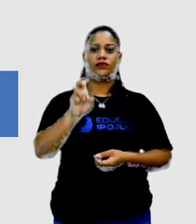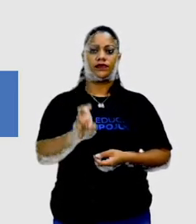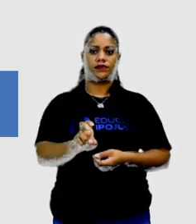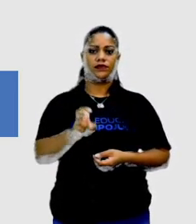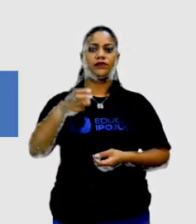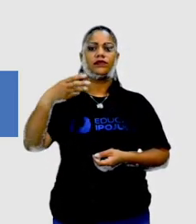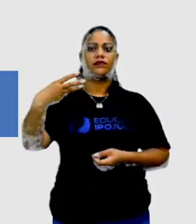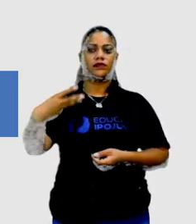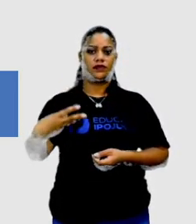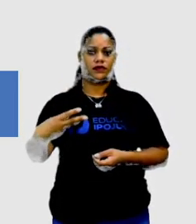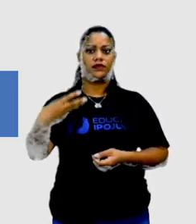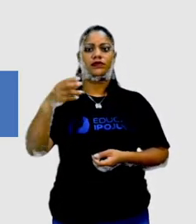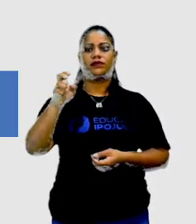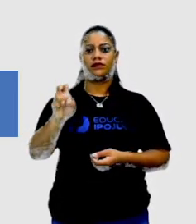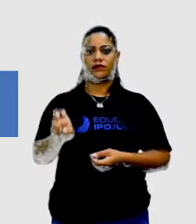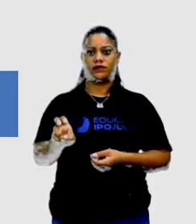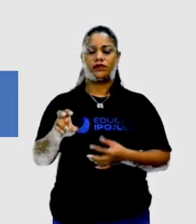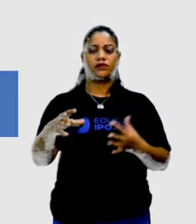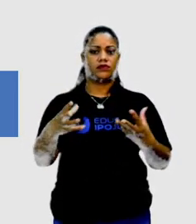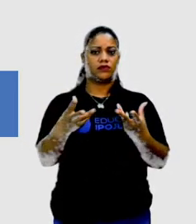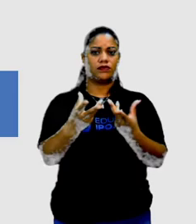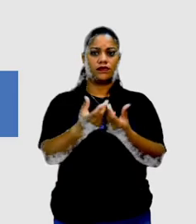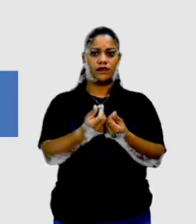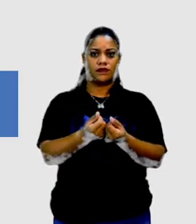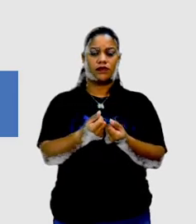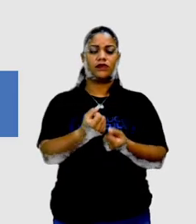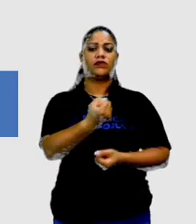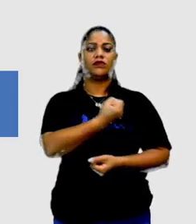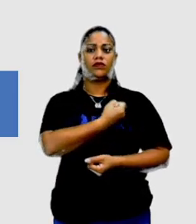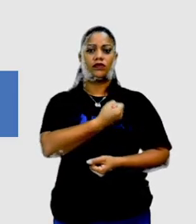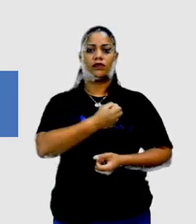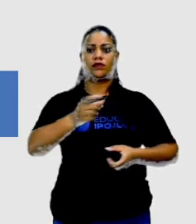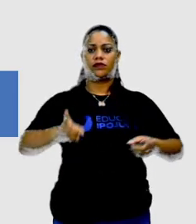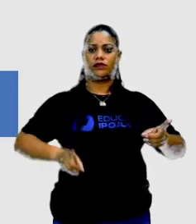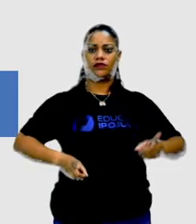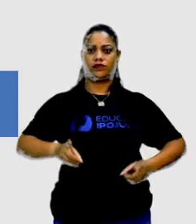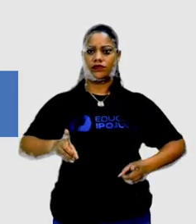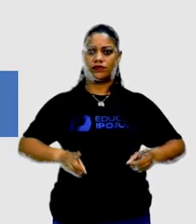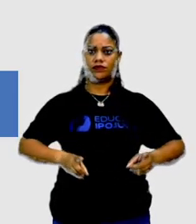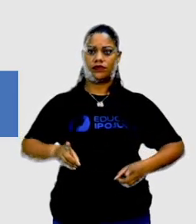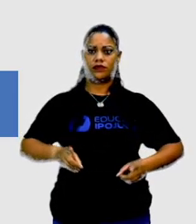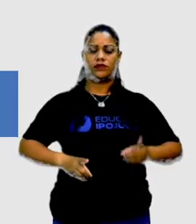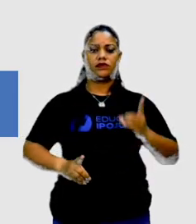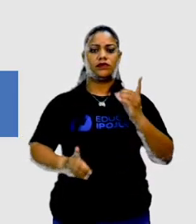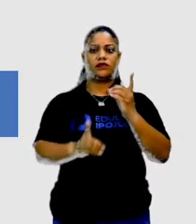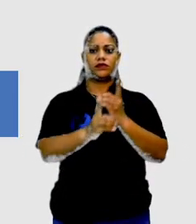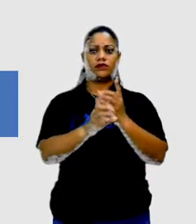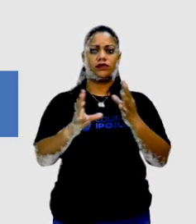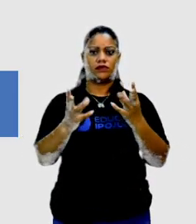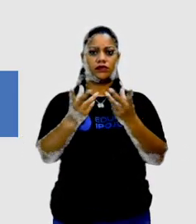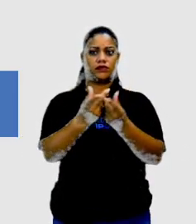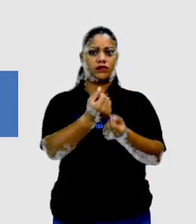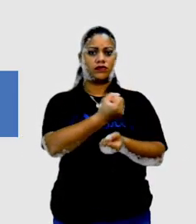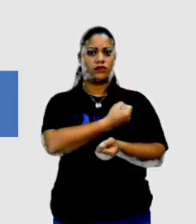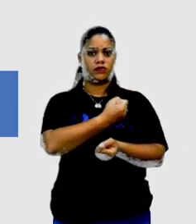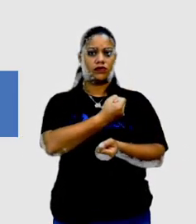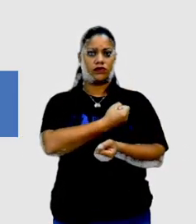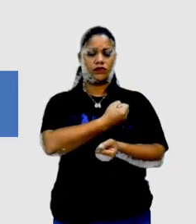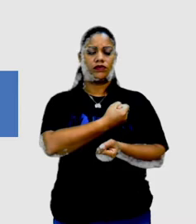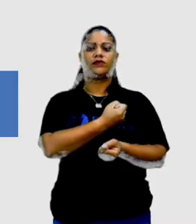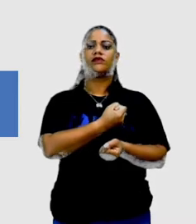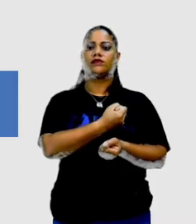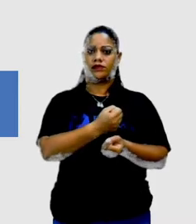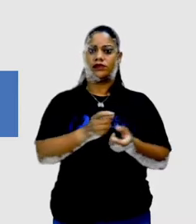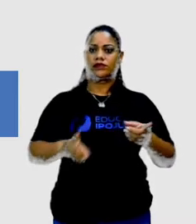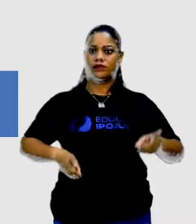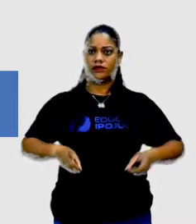5, 3 e 5. Todos eles são números primos. Então, a gente encontrou todos os números primos